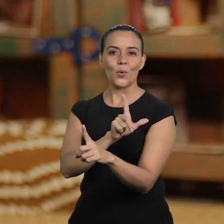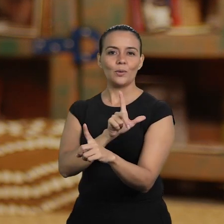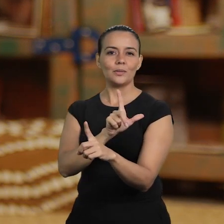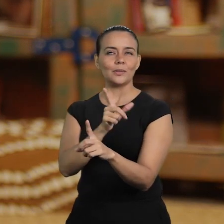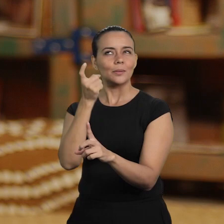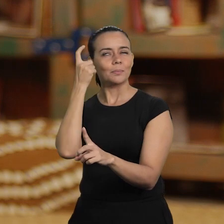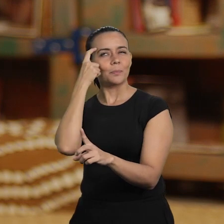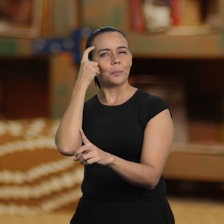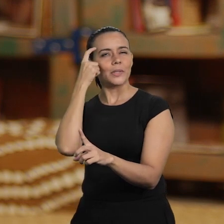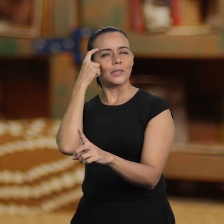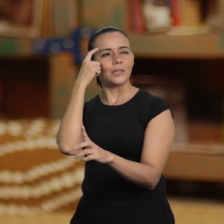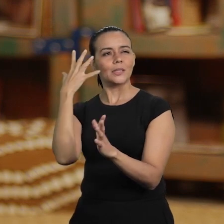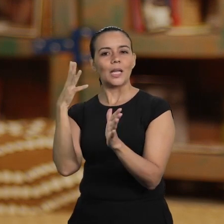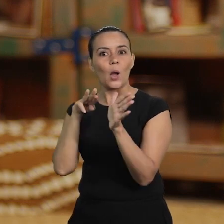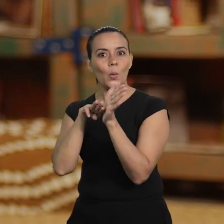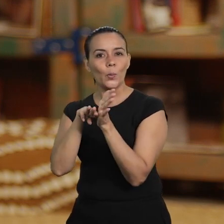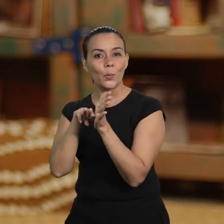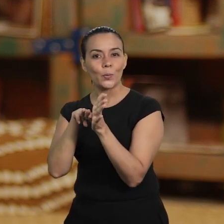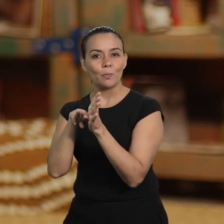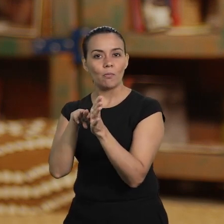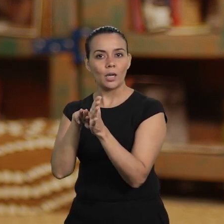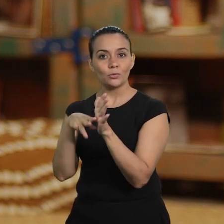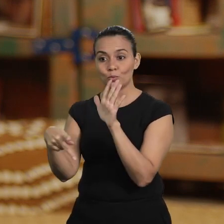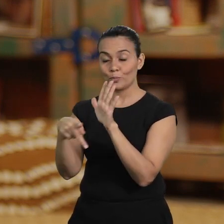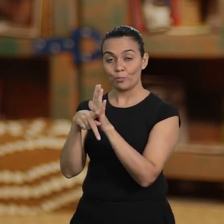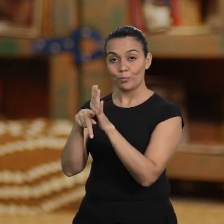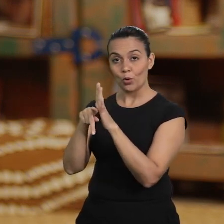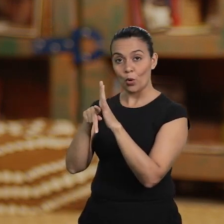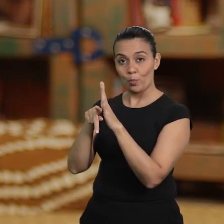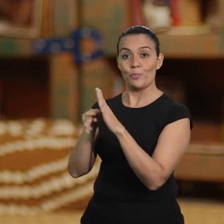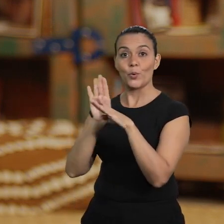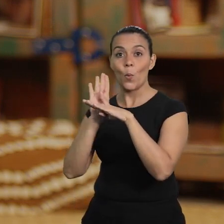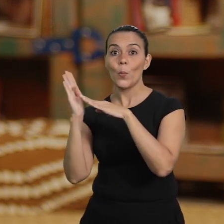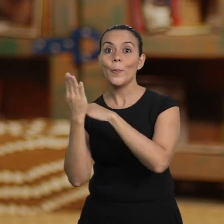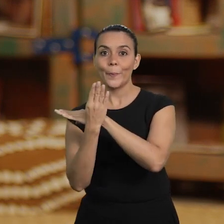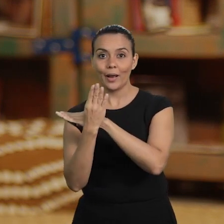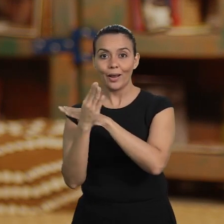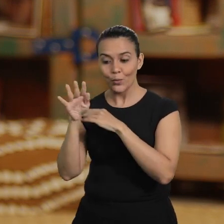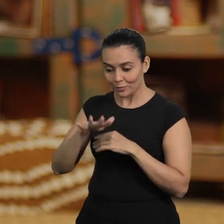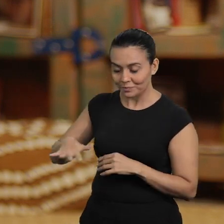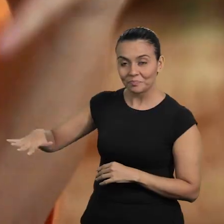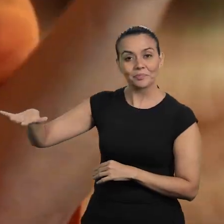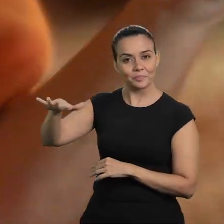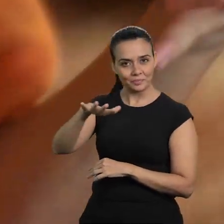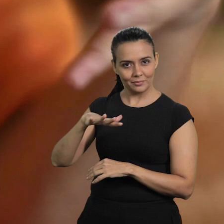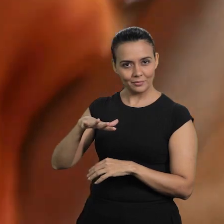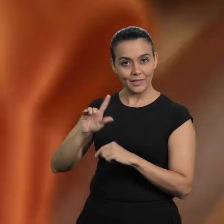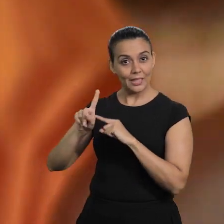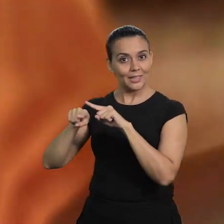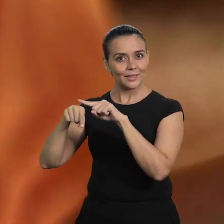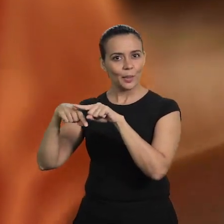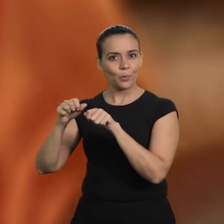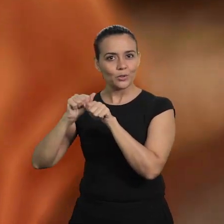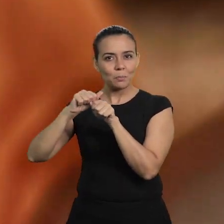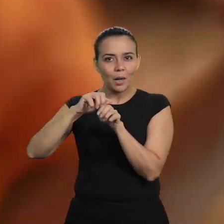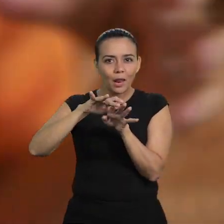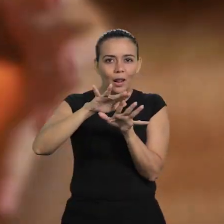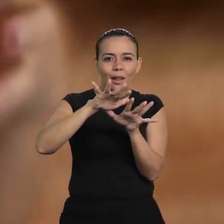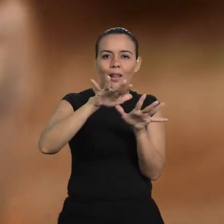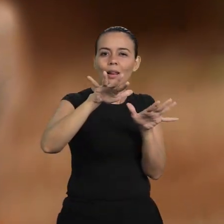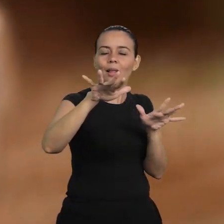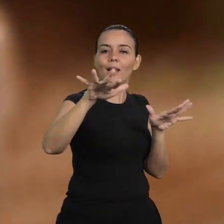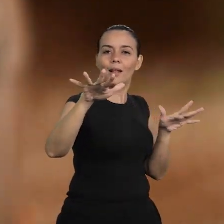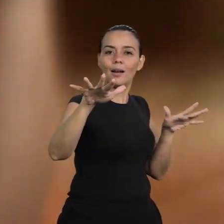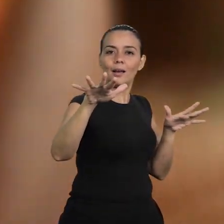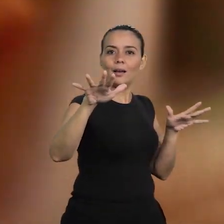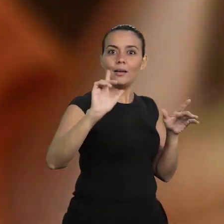sempre criando uma metodologia que ele implementa no bairro dele, depois ele replica e escala para outros bairros